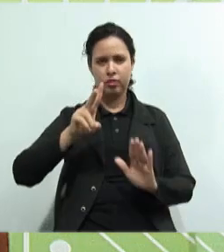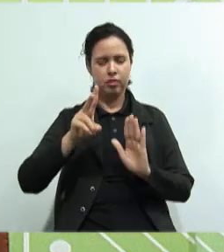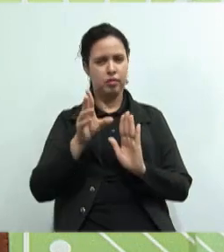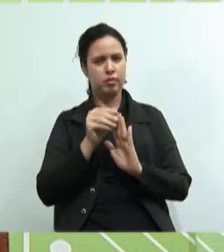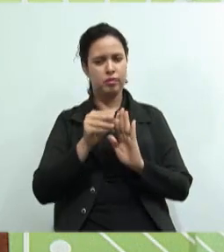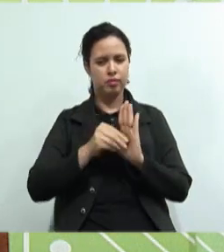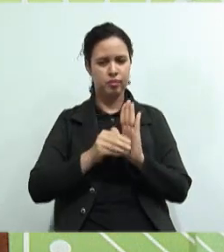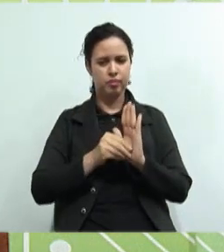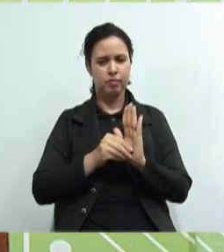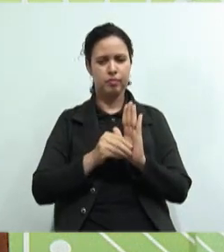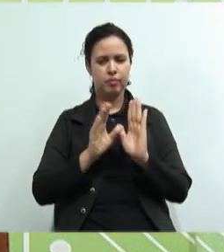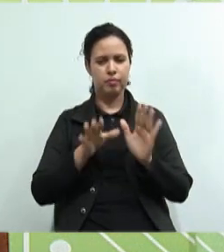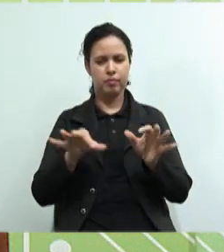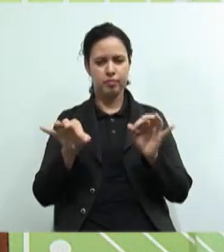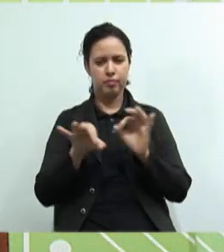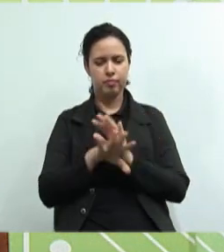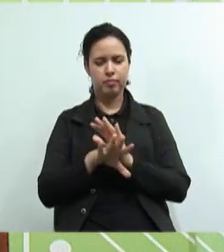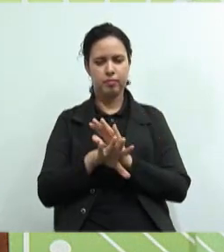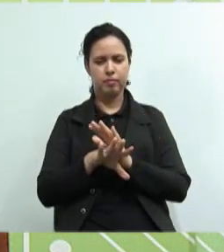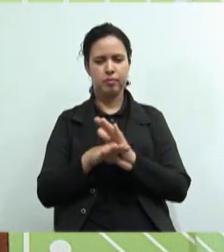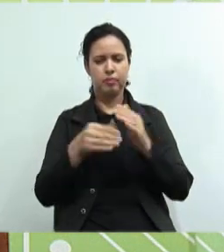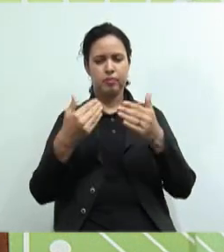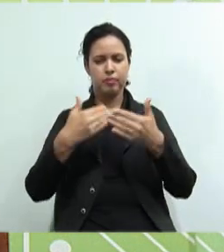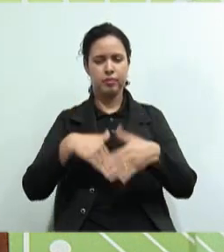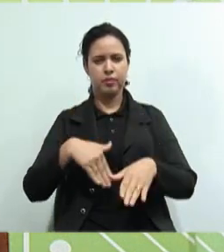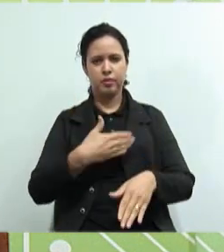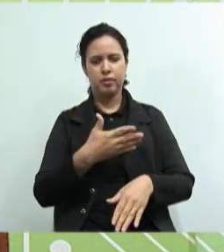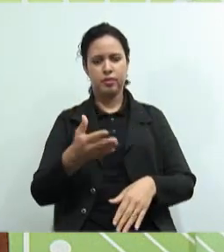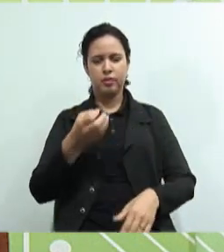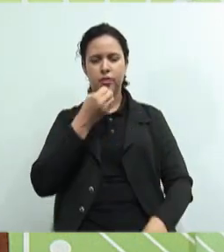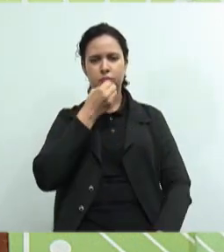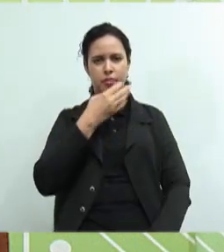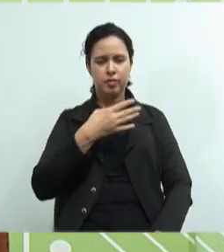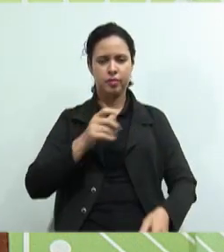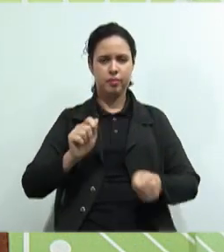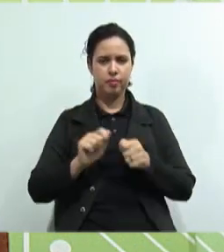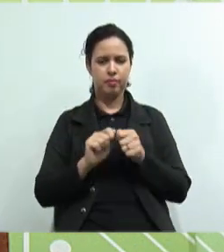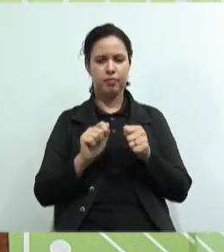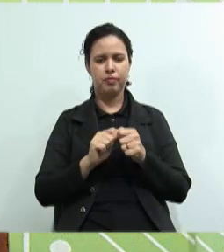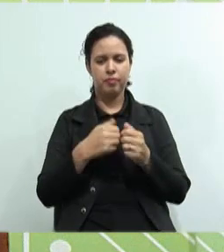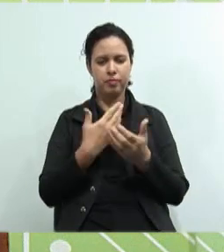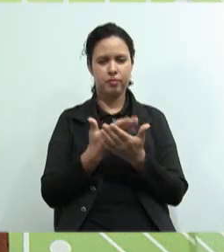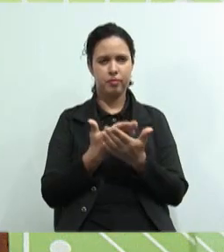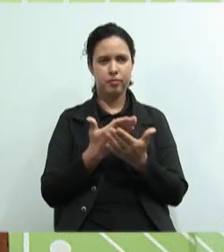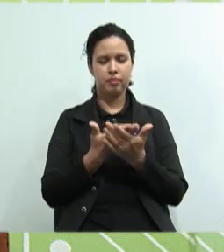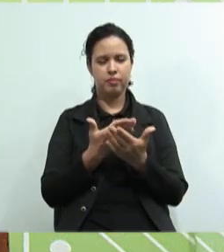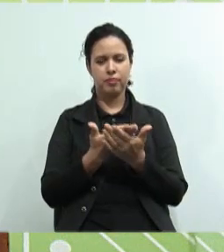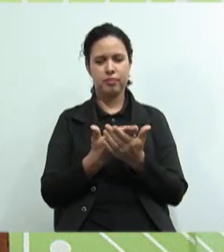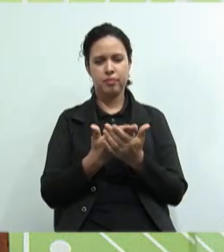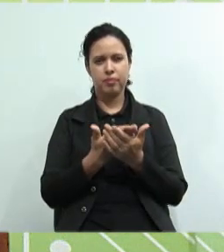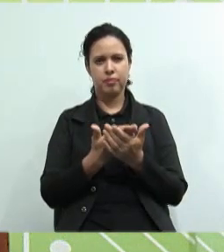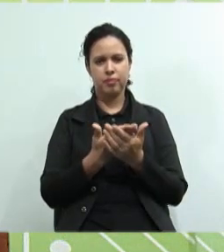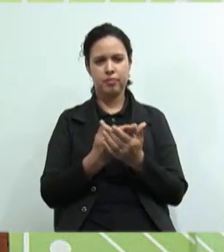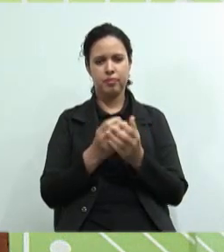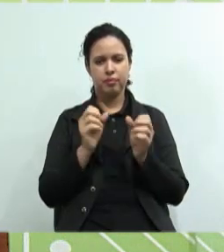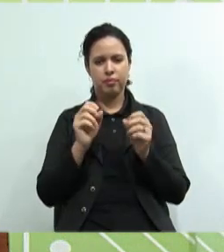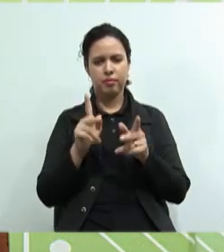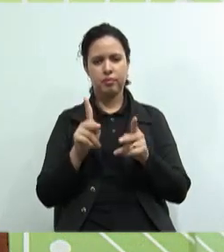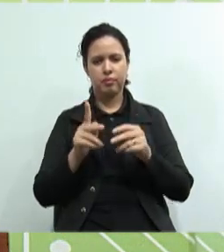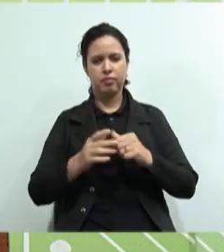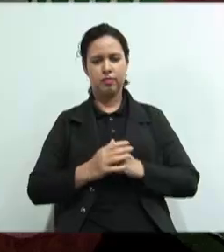prontos para a nossa avaliação. Vocês fiquem bem, façam seus estudos em casa e preparem-se para a nossa avaliação, tá